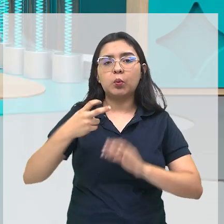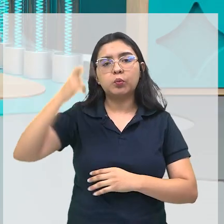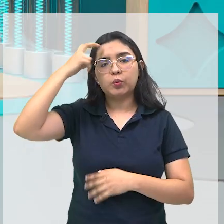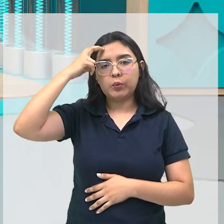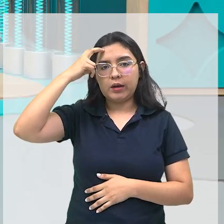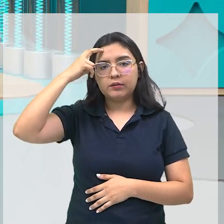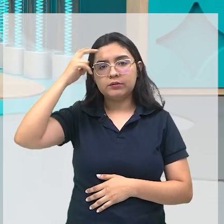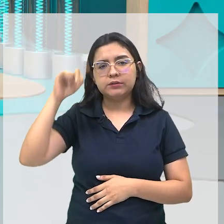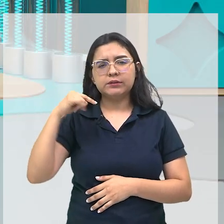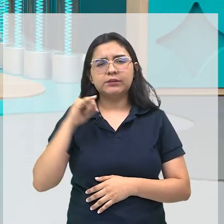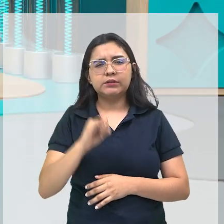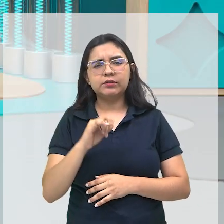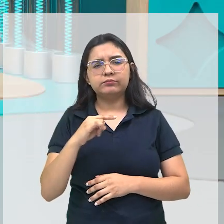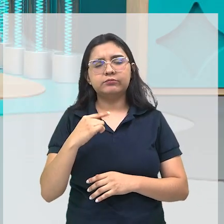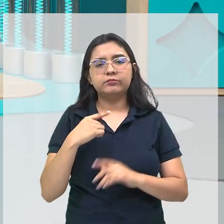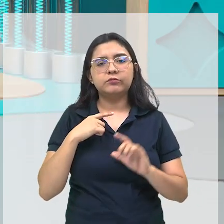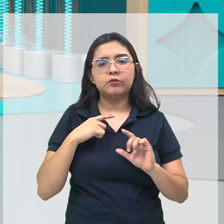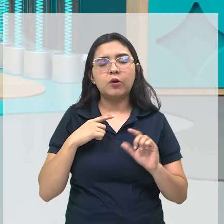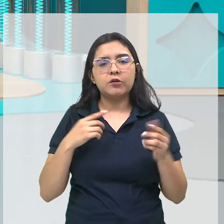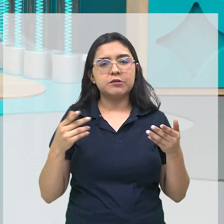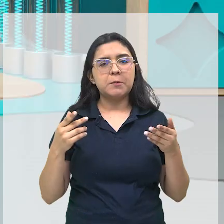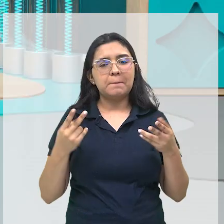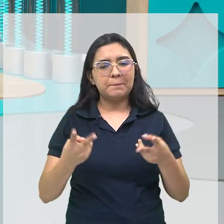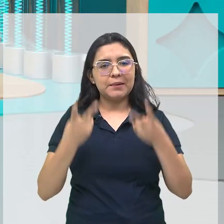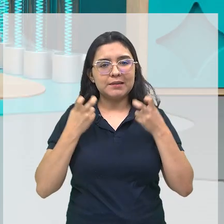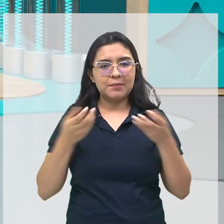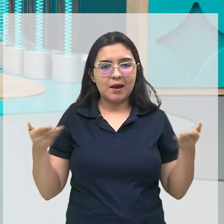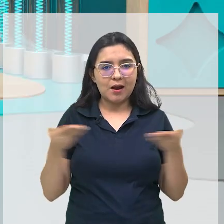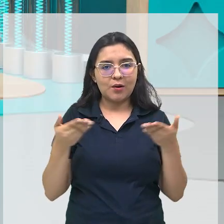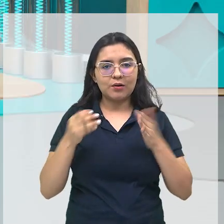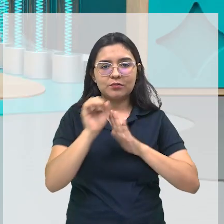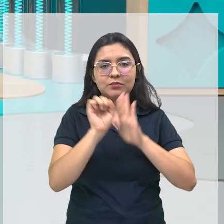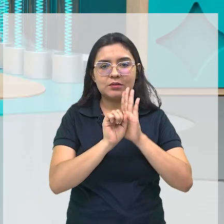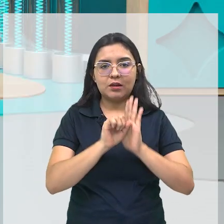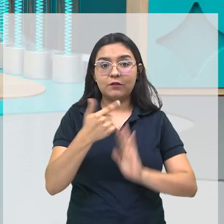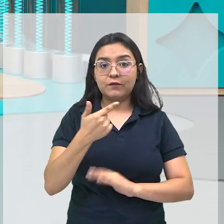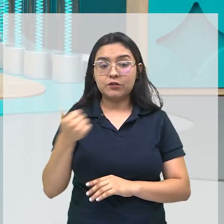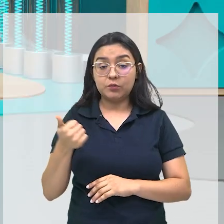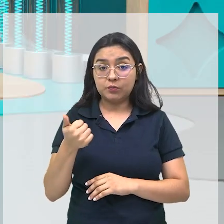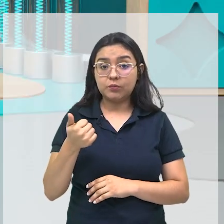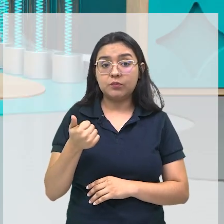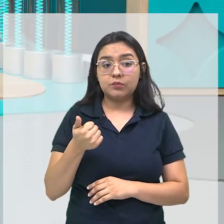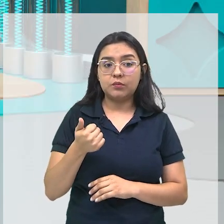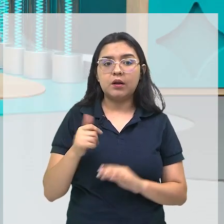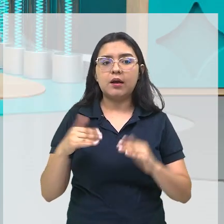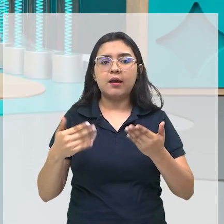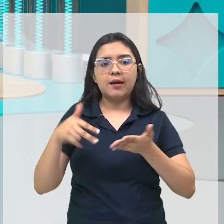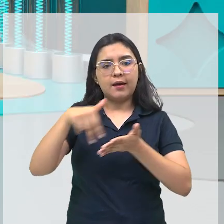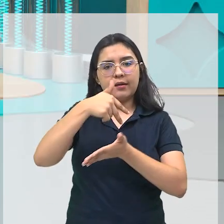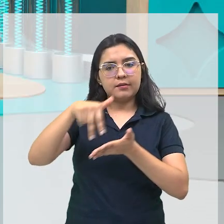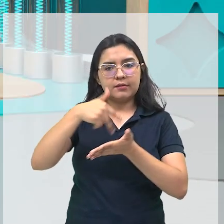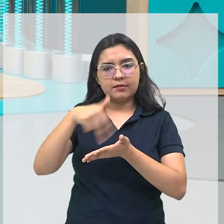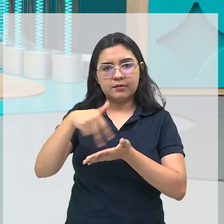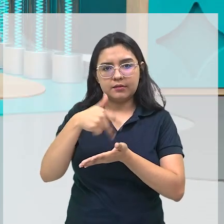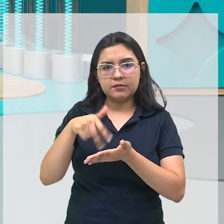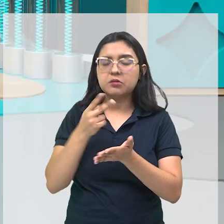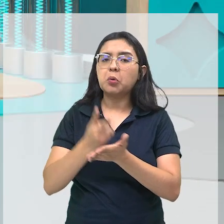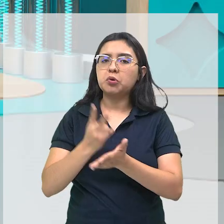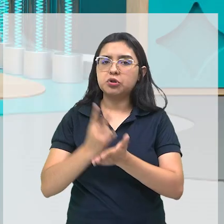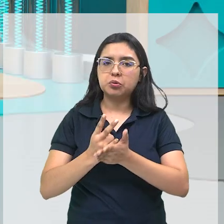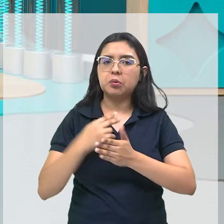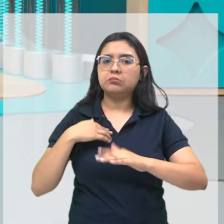culturais. Se a gente olhar para o nosso tempo agora, né, para o século XXI, a dança ela continua